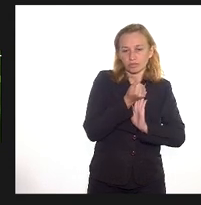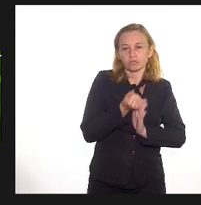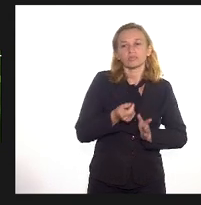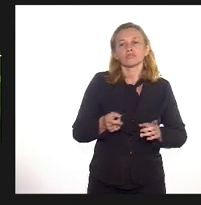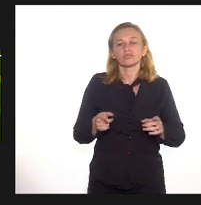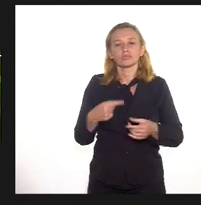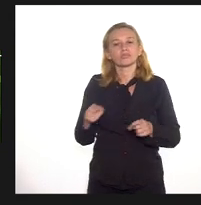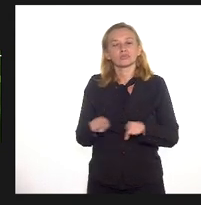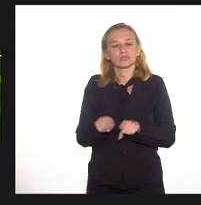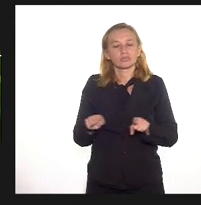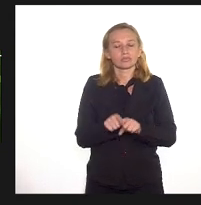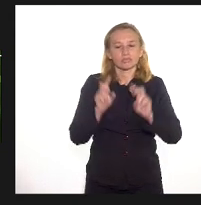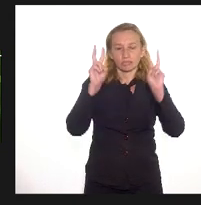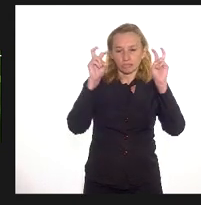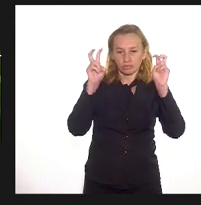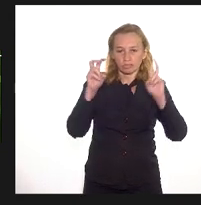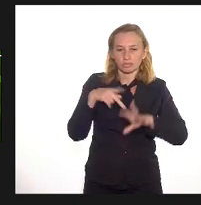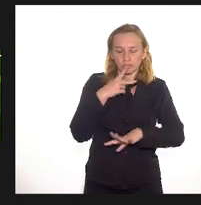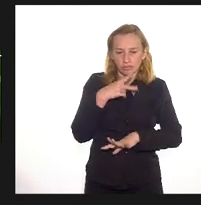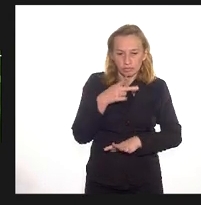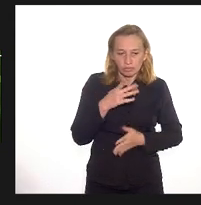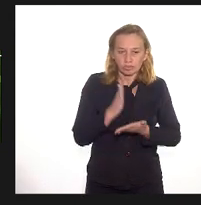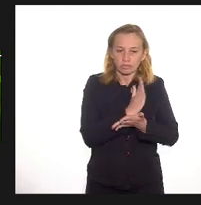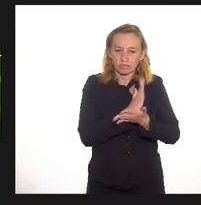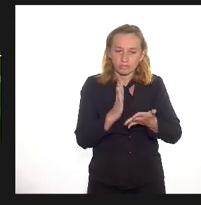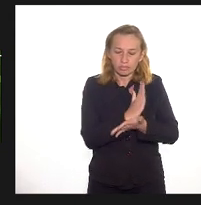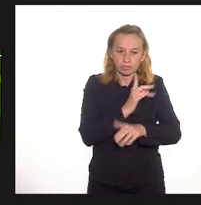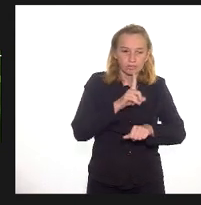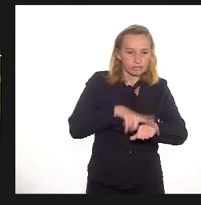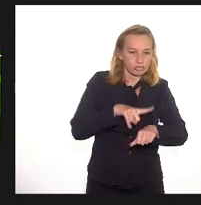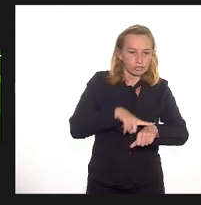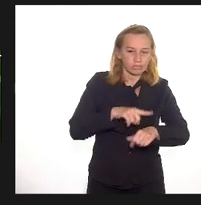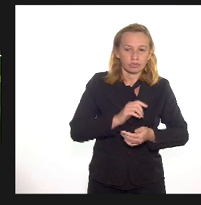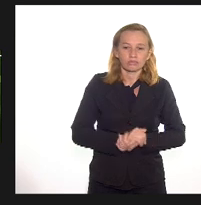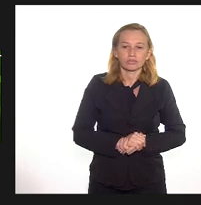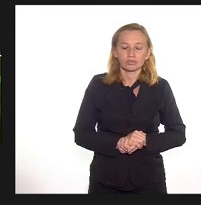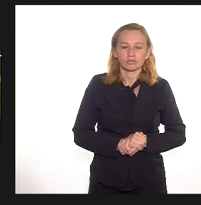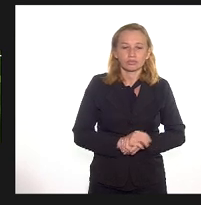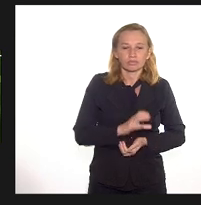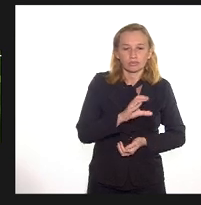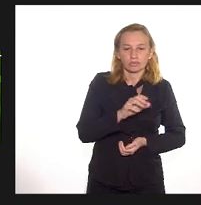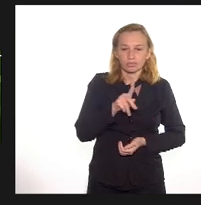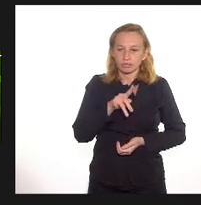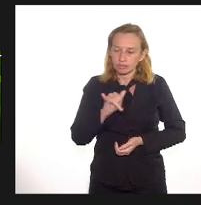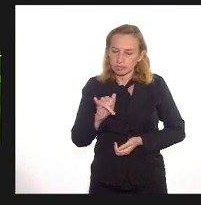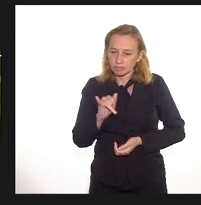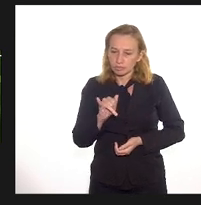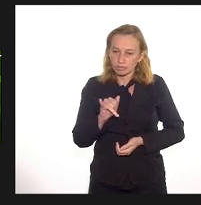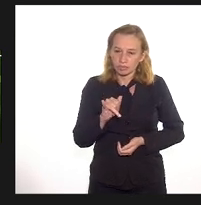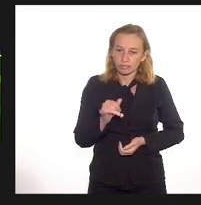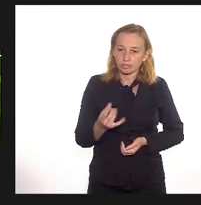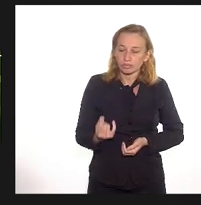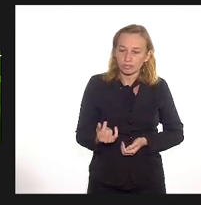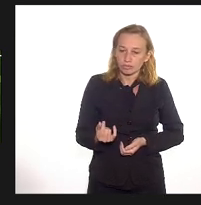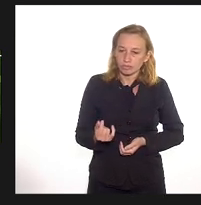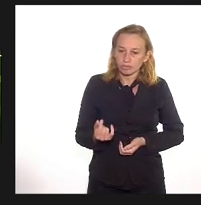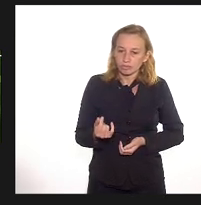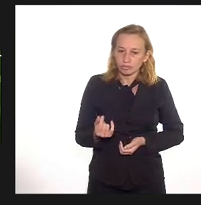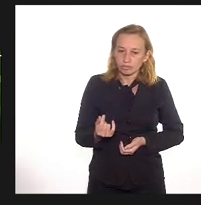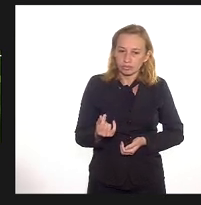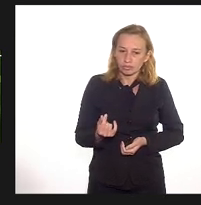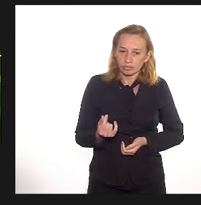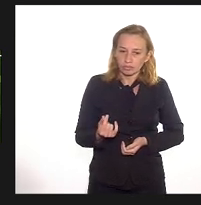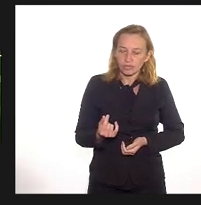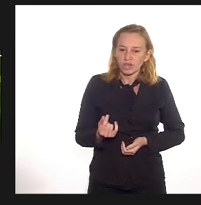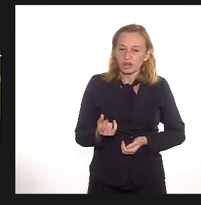questão também que foi abordada em algum momento ao longo da CPI, os valores negativos de receita